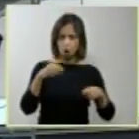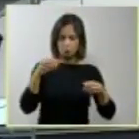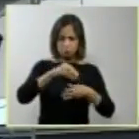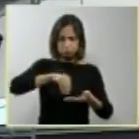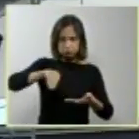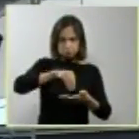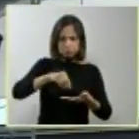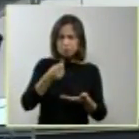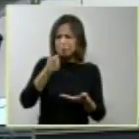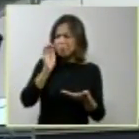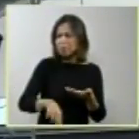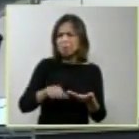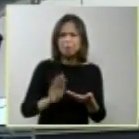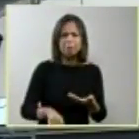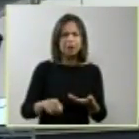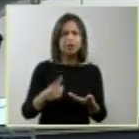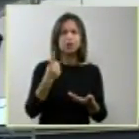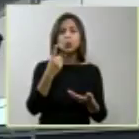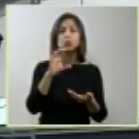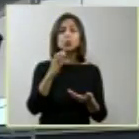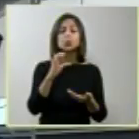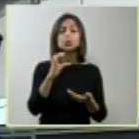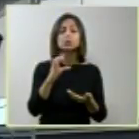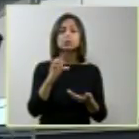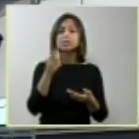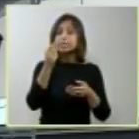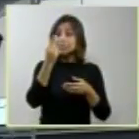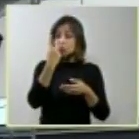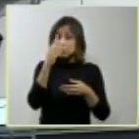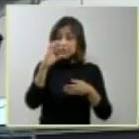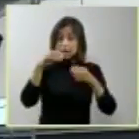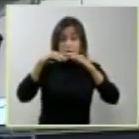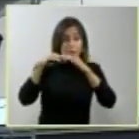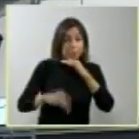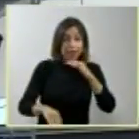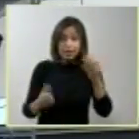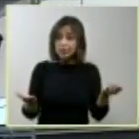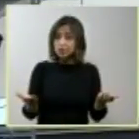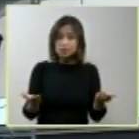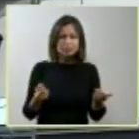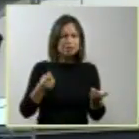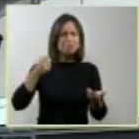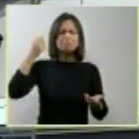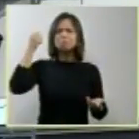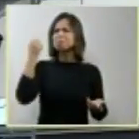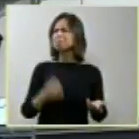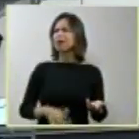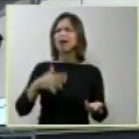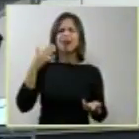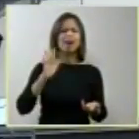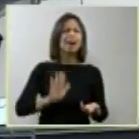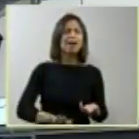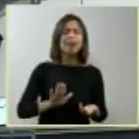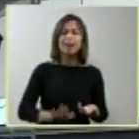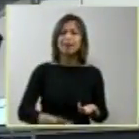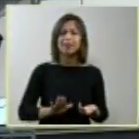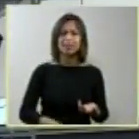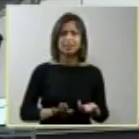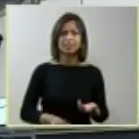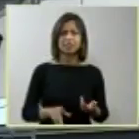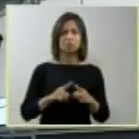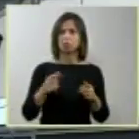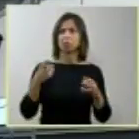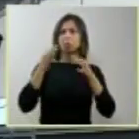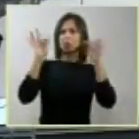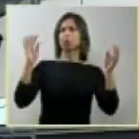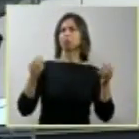baratíssimo, custa menos de um centavo, vou repetir, menos de um centavo. Então não se trata de um equipamento sofisticado, de ultra modernidade,